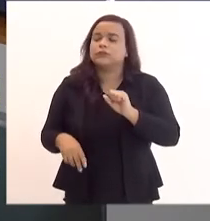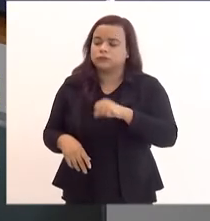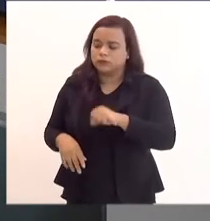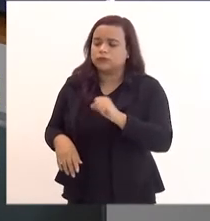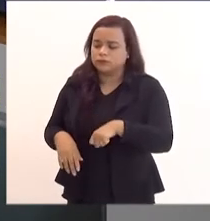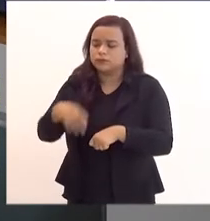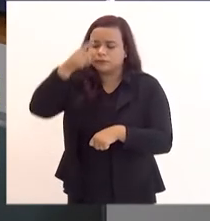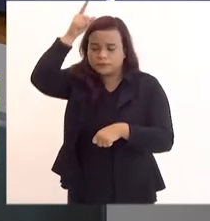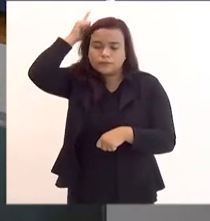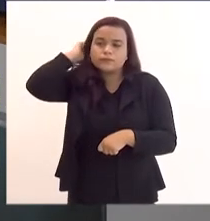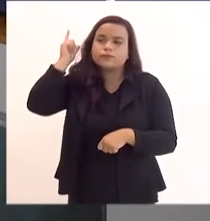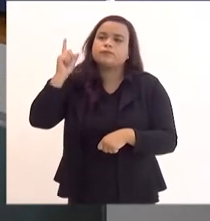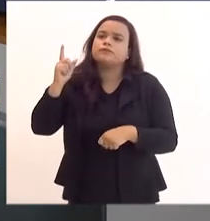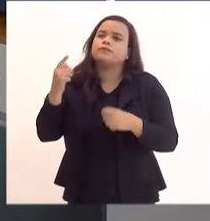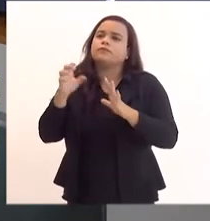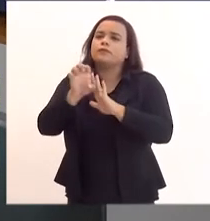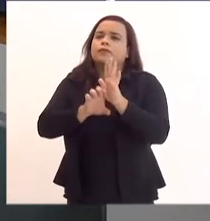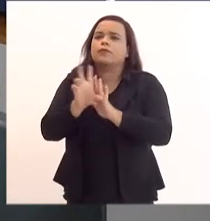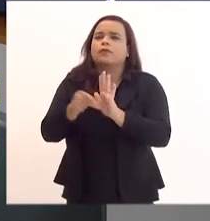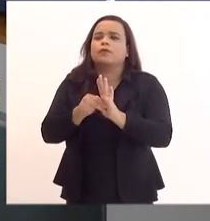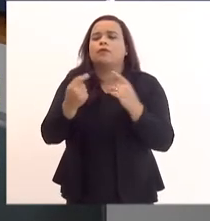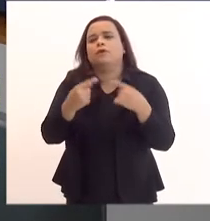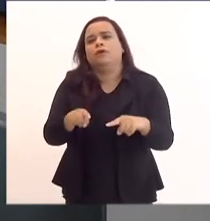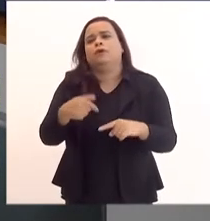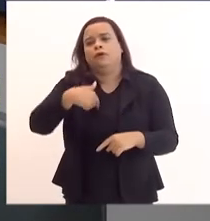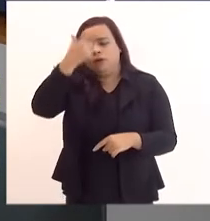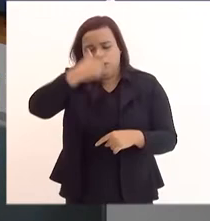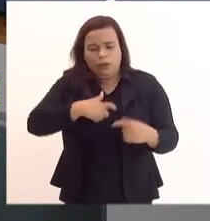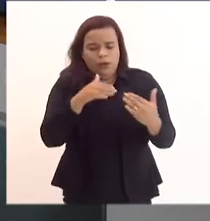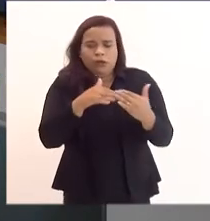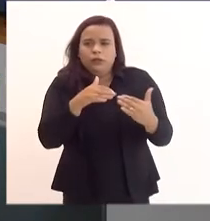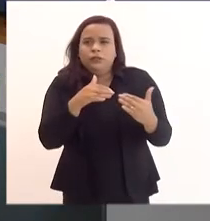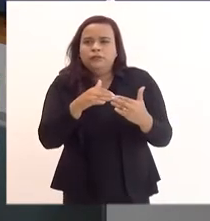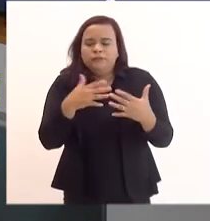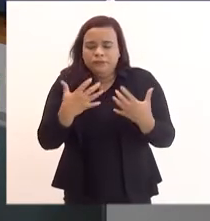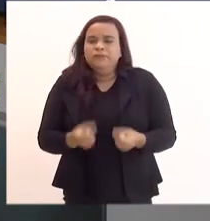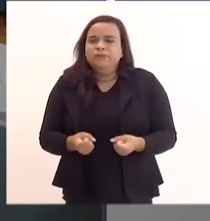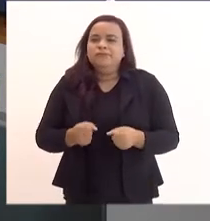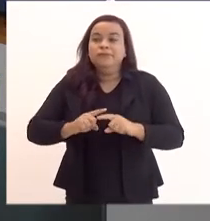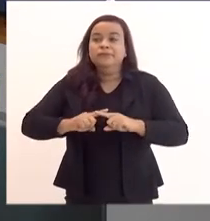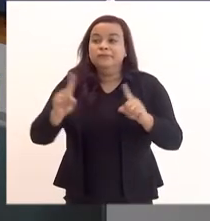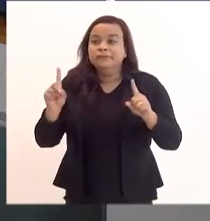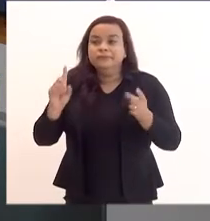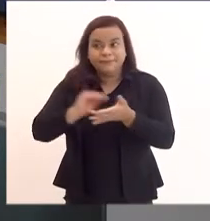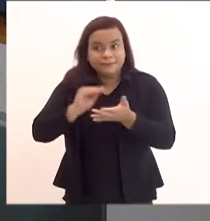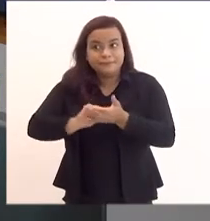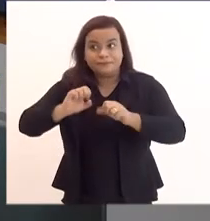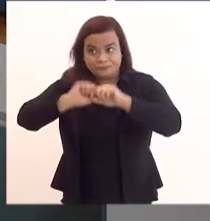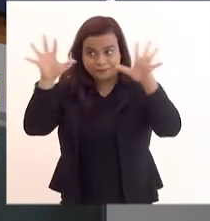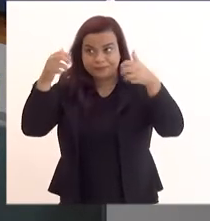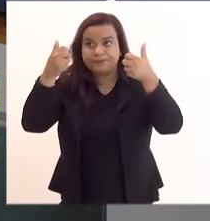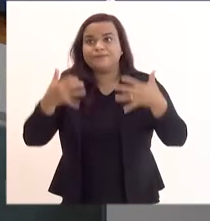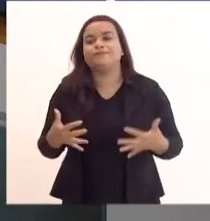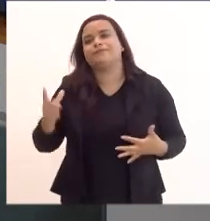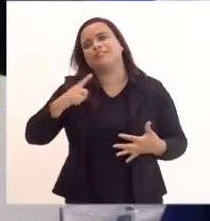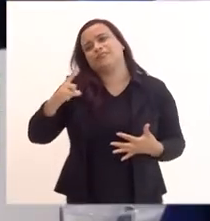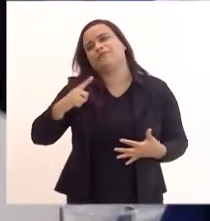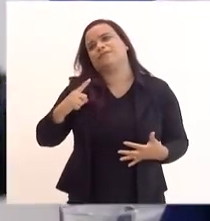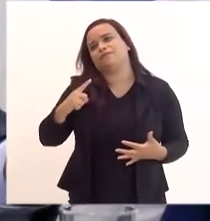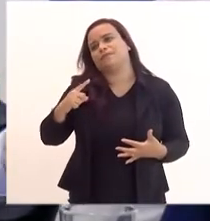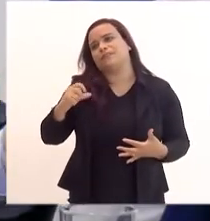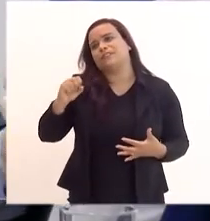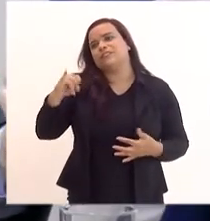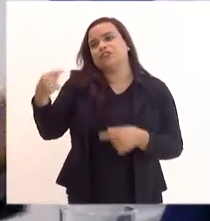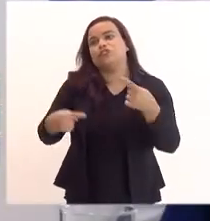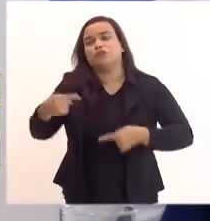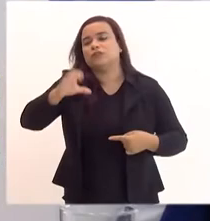Luiz Paulo é contrário às emendas. Eu sou a favor. Mas não está claro que. Pode haver emenda. Que pode haver essa